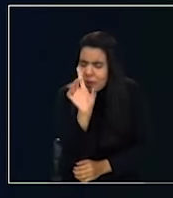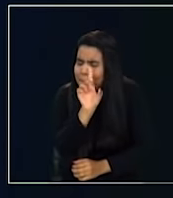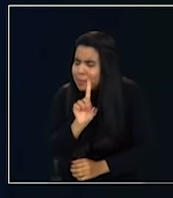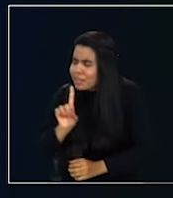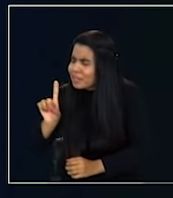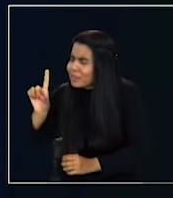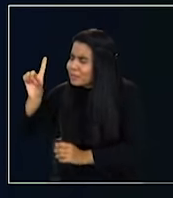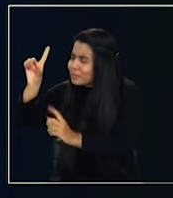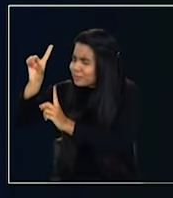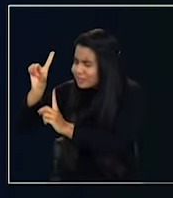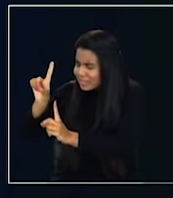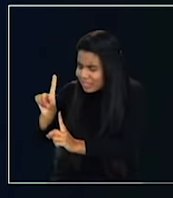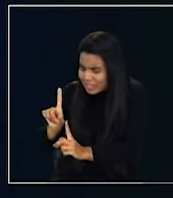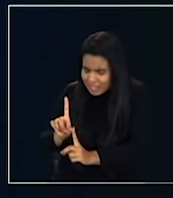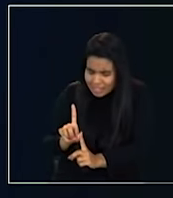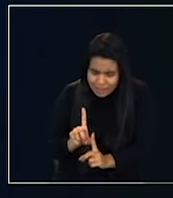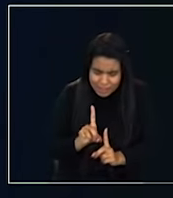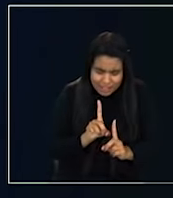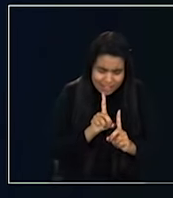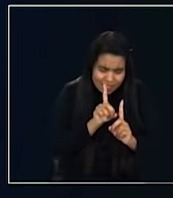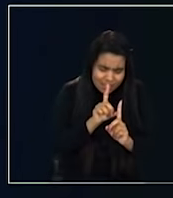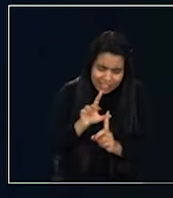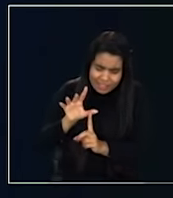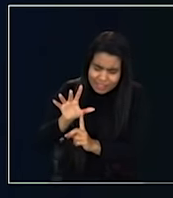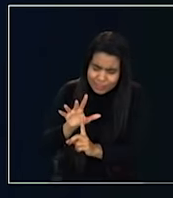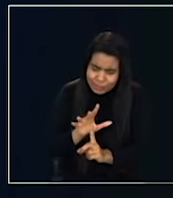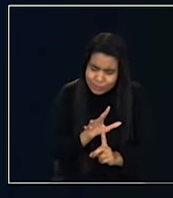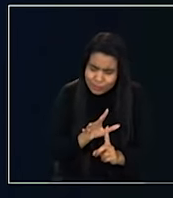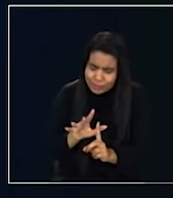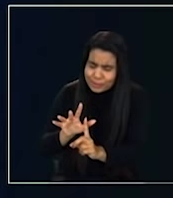o caminho que a Ele